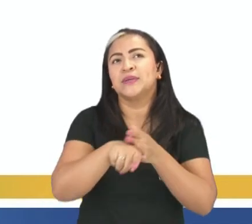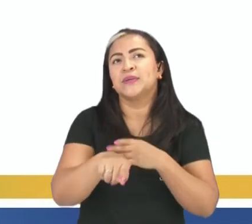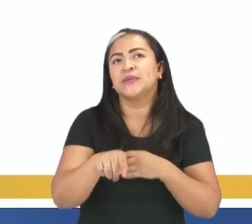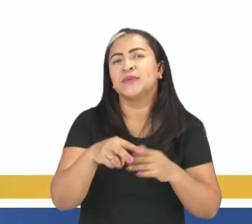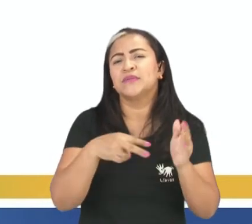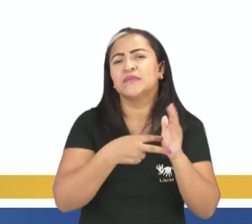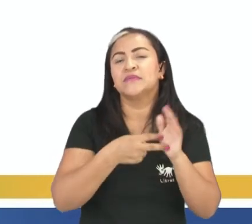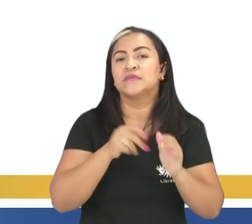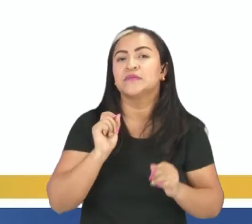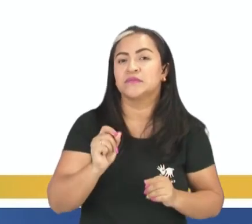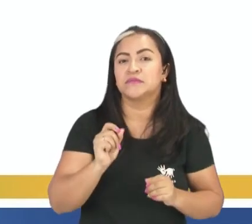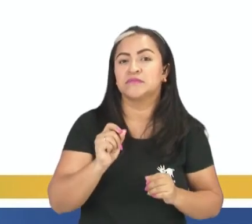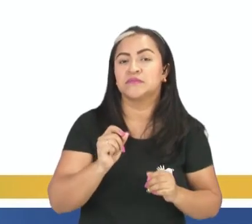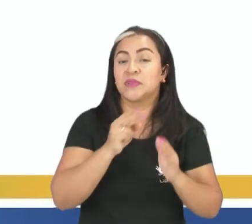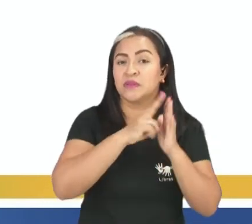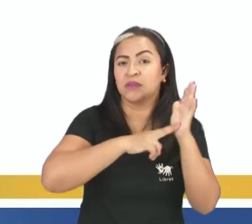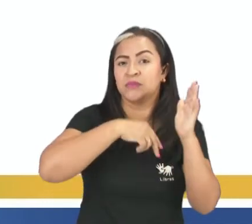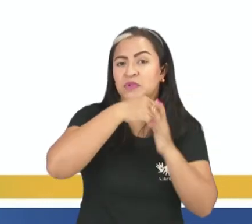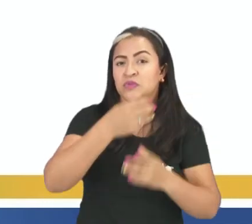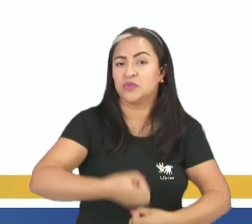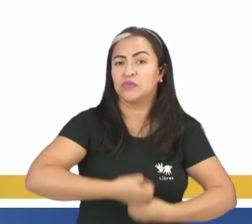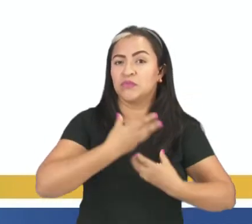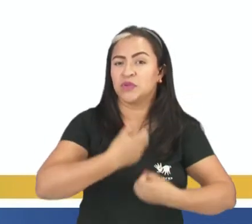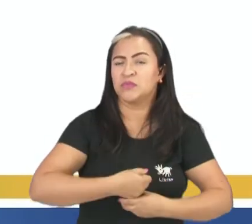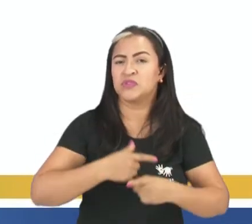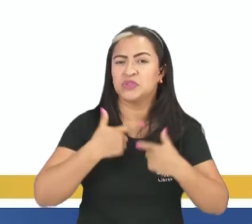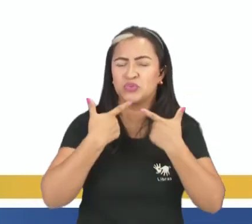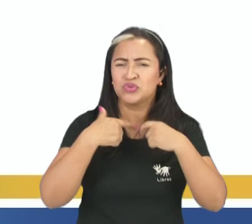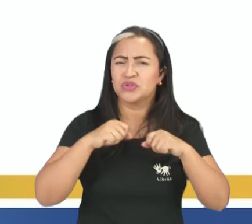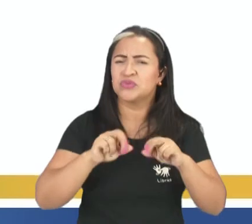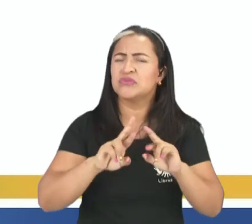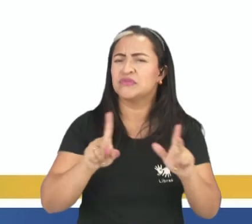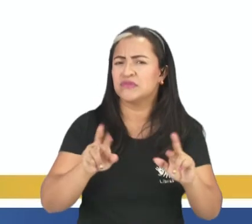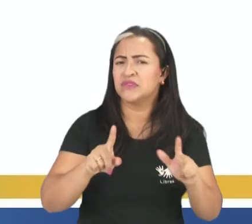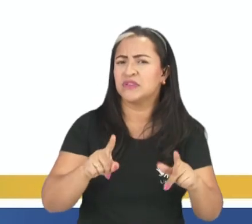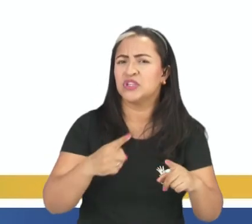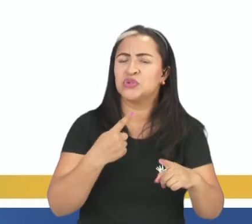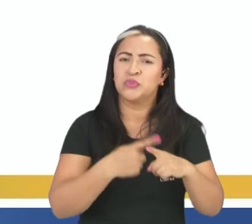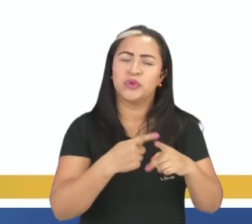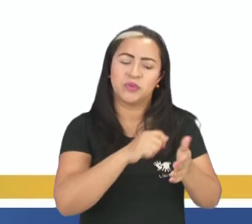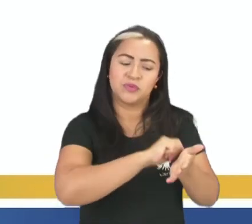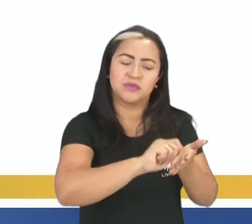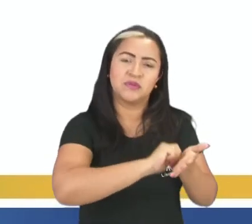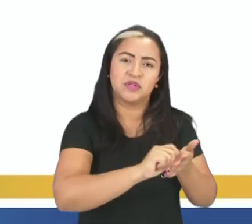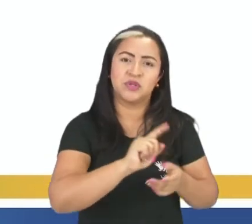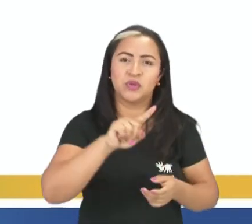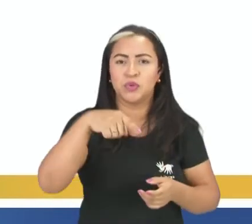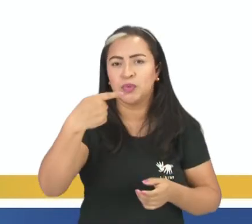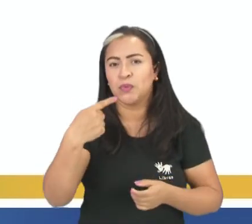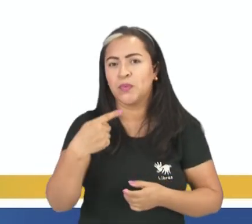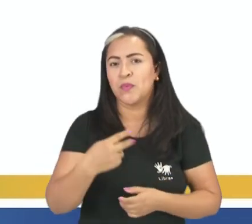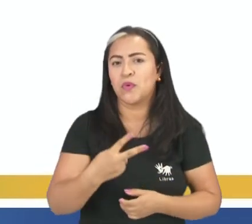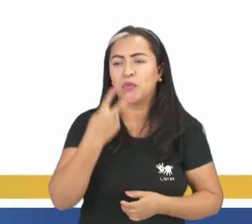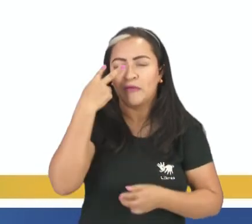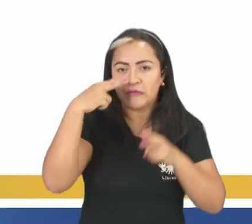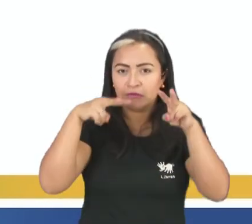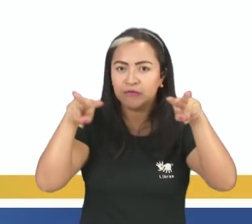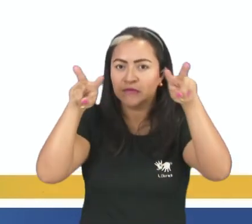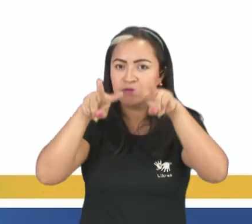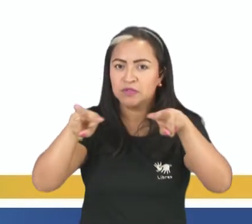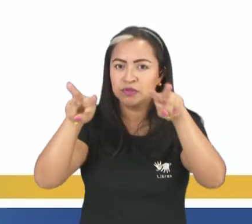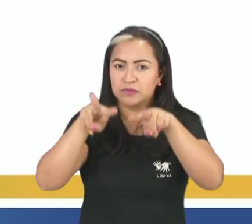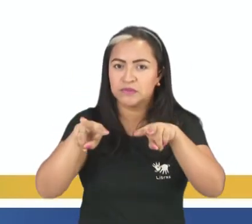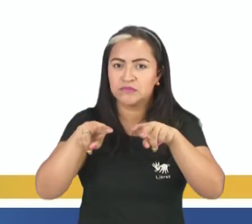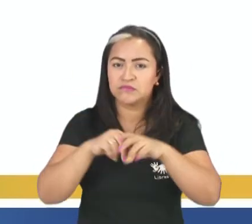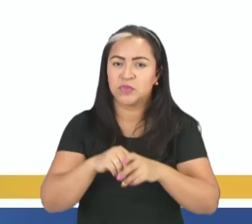são a pintura e o poema são de linguagens diferentes, porque um é escrito e o outro é visual, né? Uma linguagem é verbal e a outra